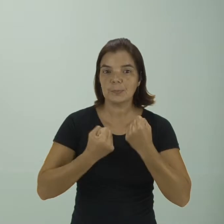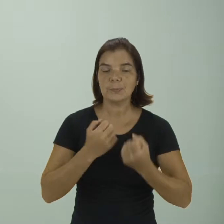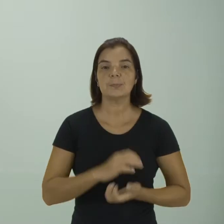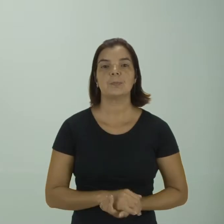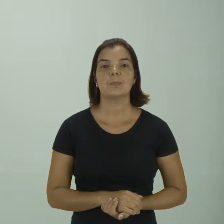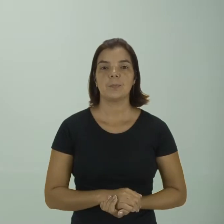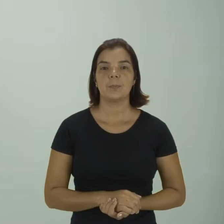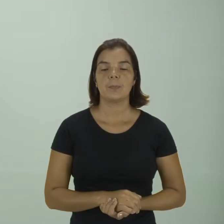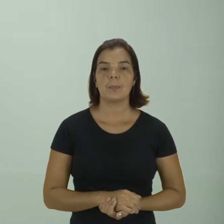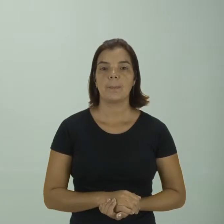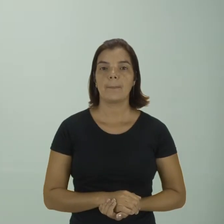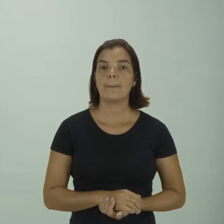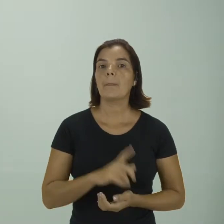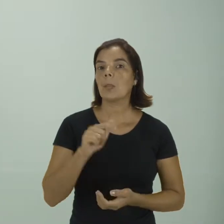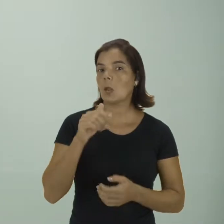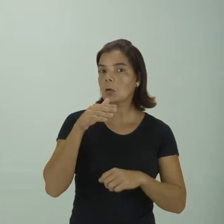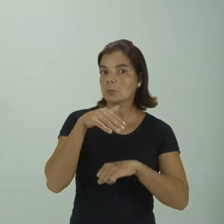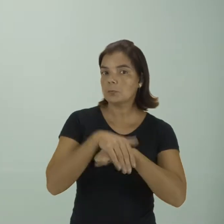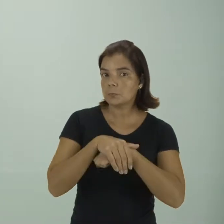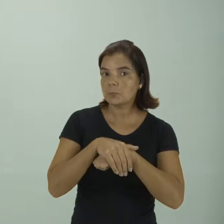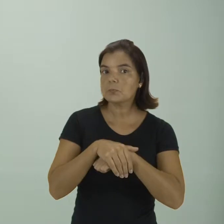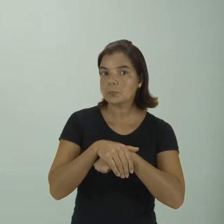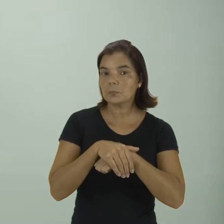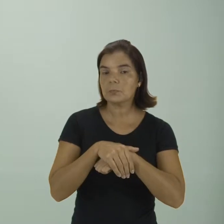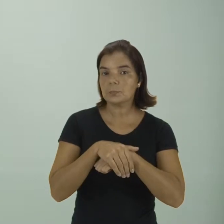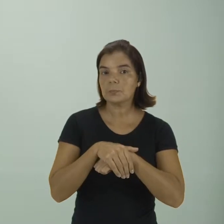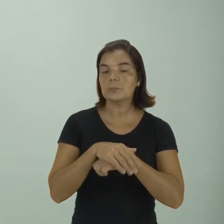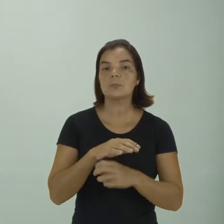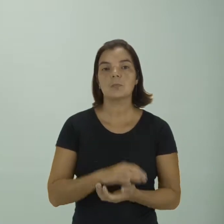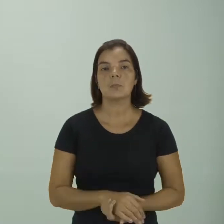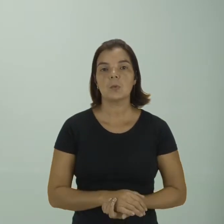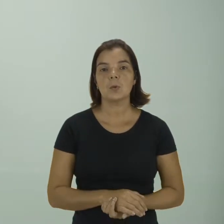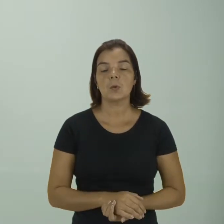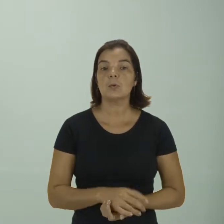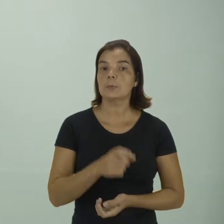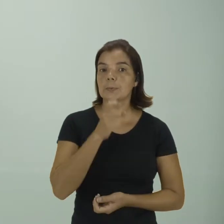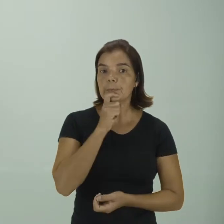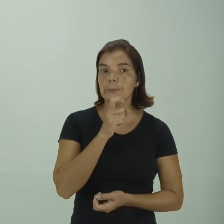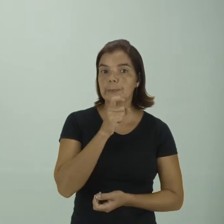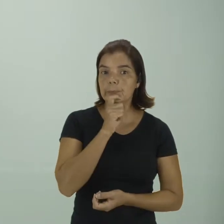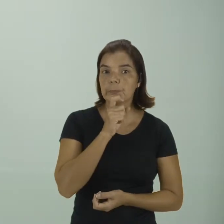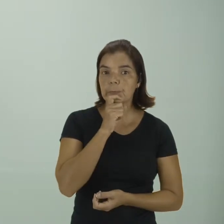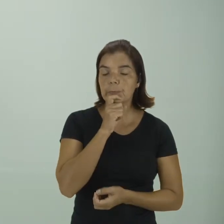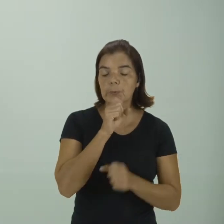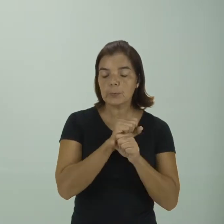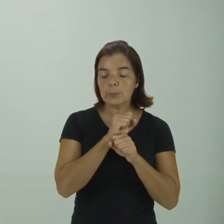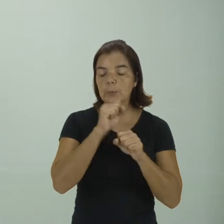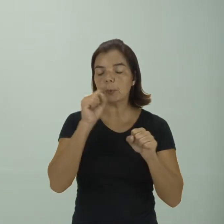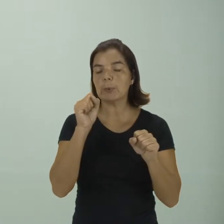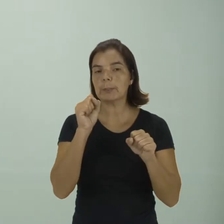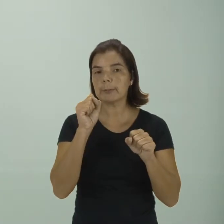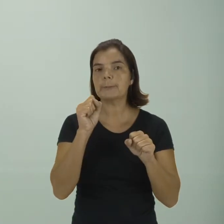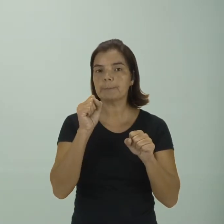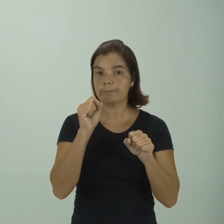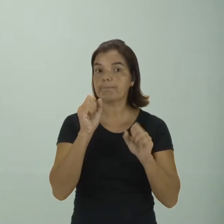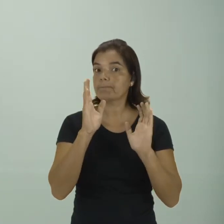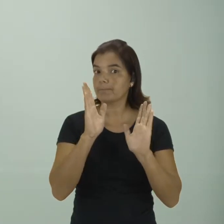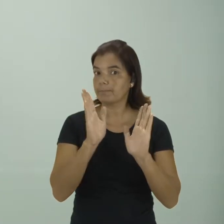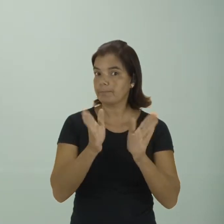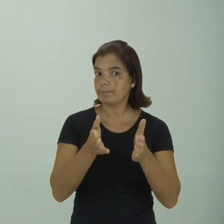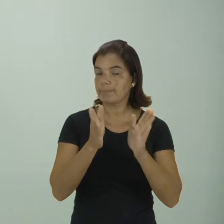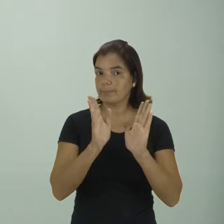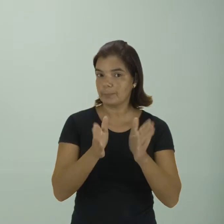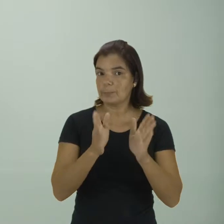combustível. Era noite, estava em uma certa temperatura. Quando ele acordou pela manhã, como já